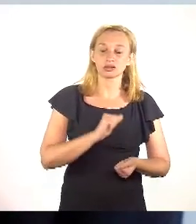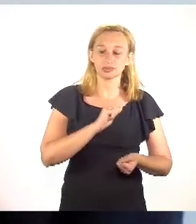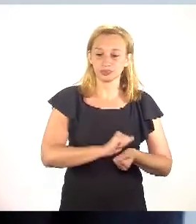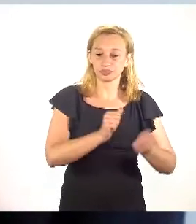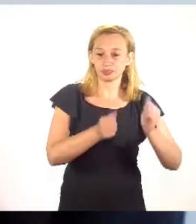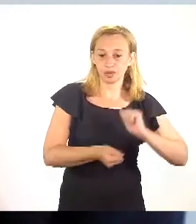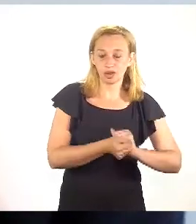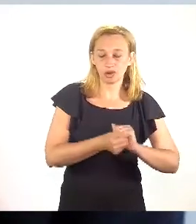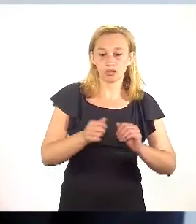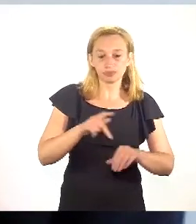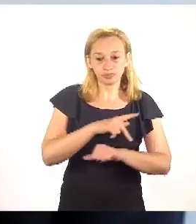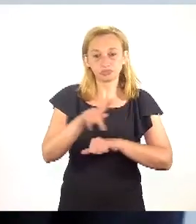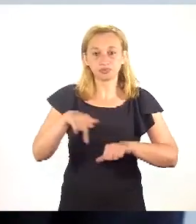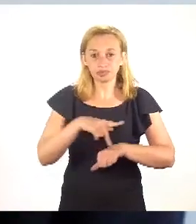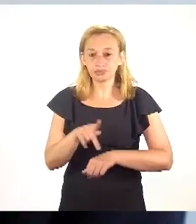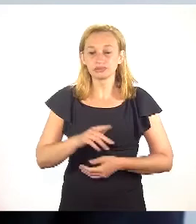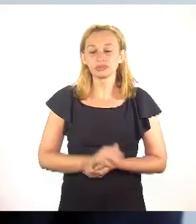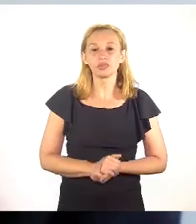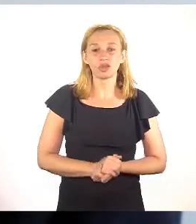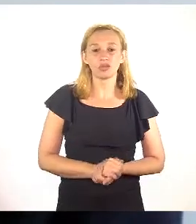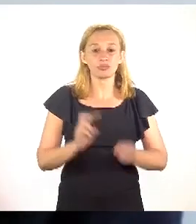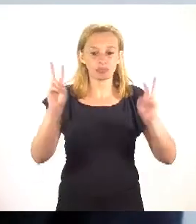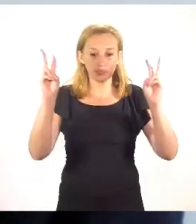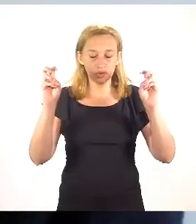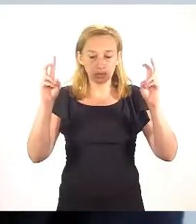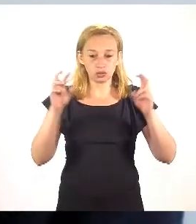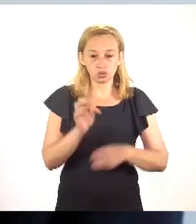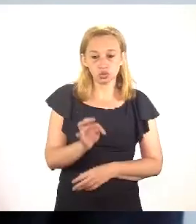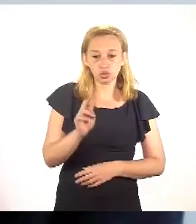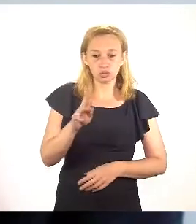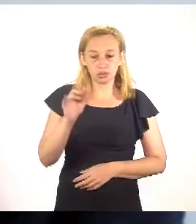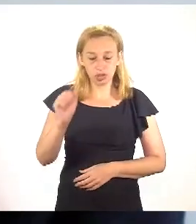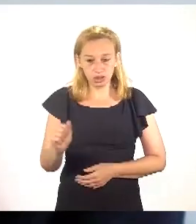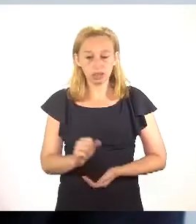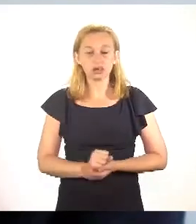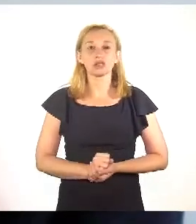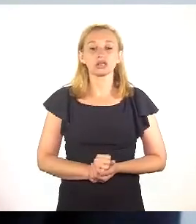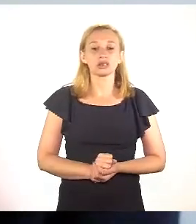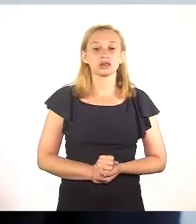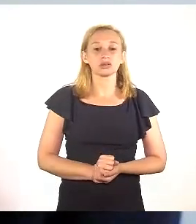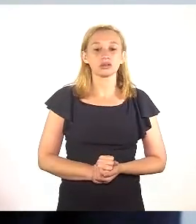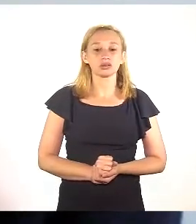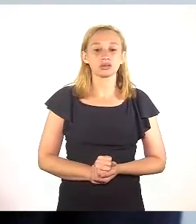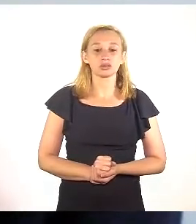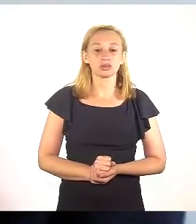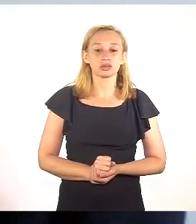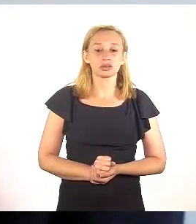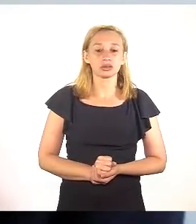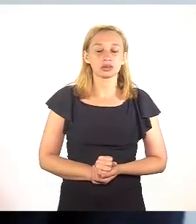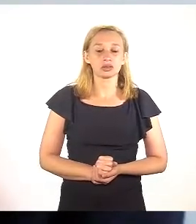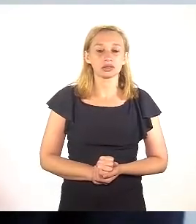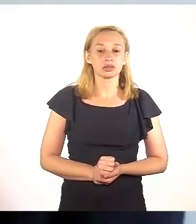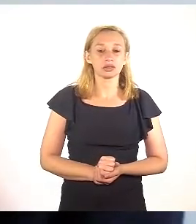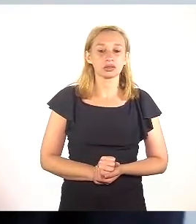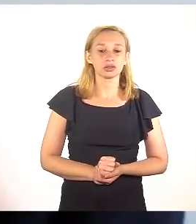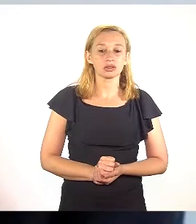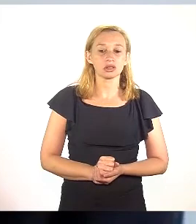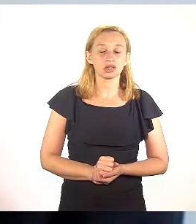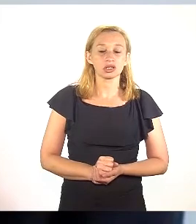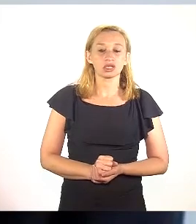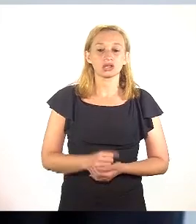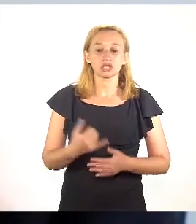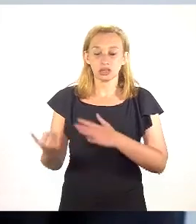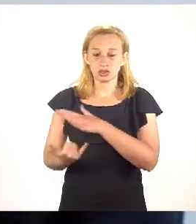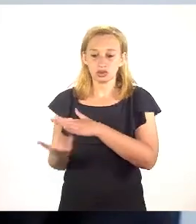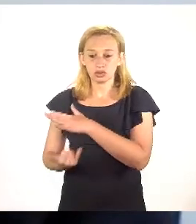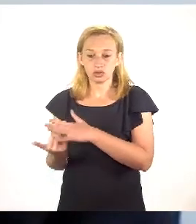país. A questão da autonomia, que foi citada em alguns momentos assim, a consolidação dessas instituições, da